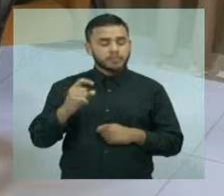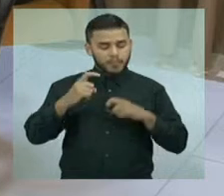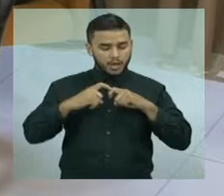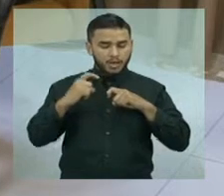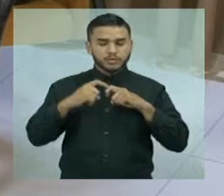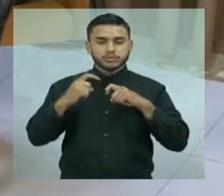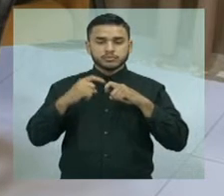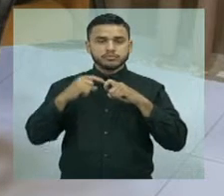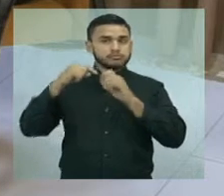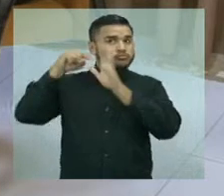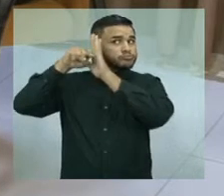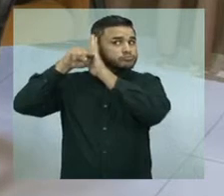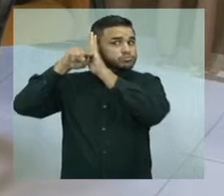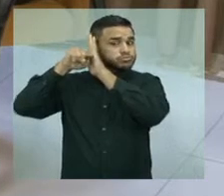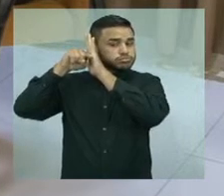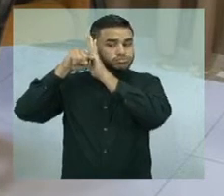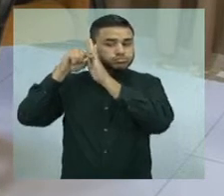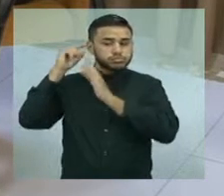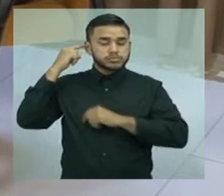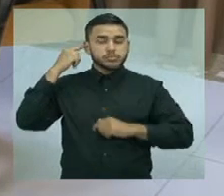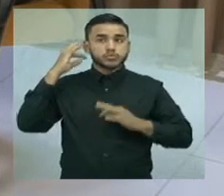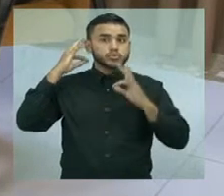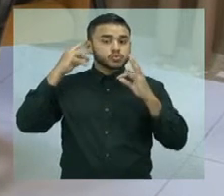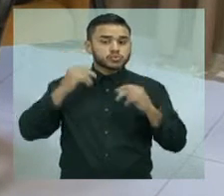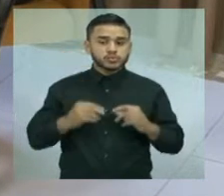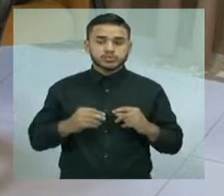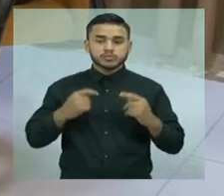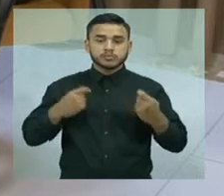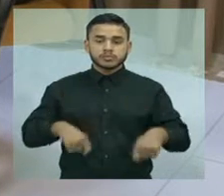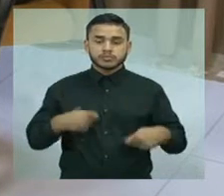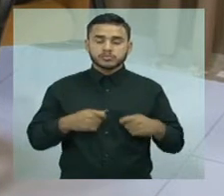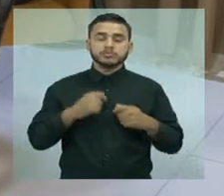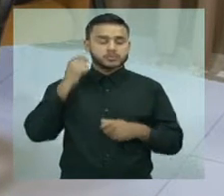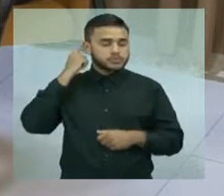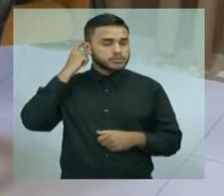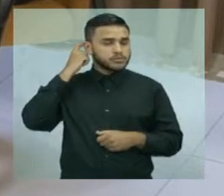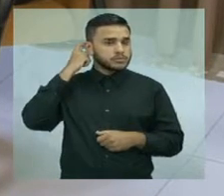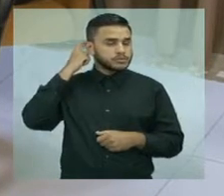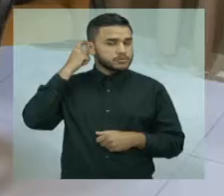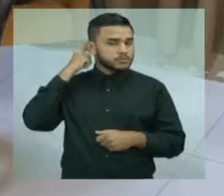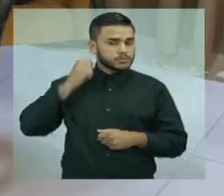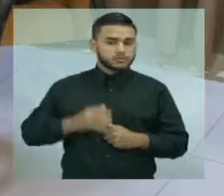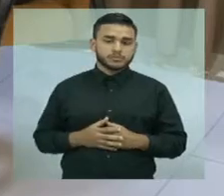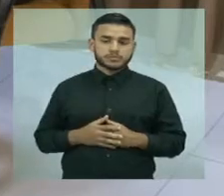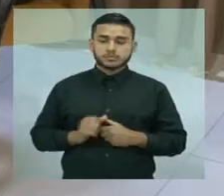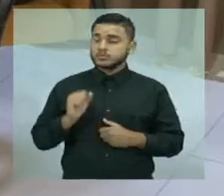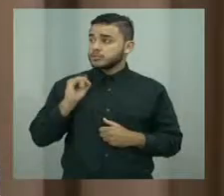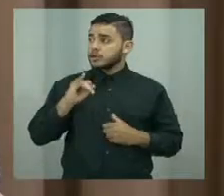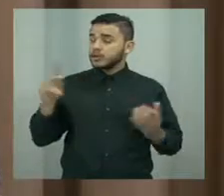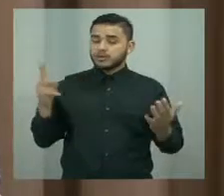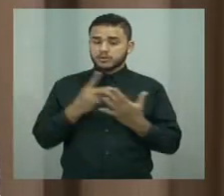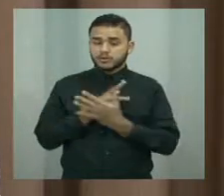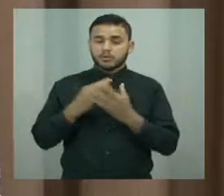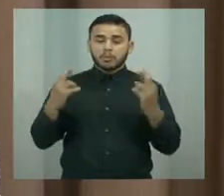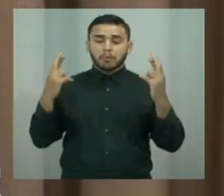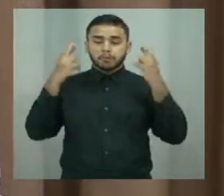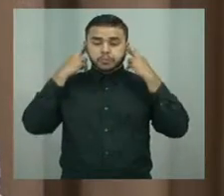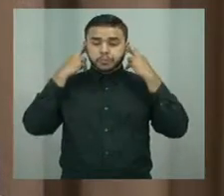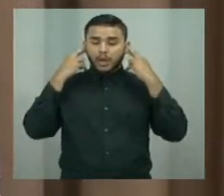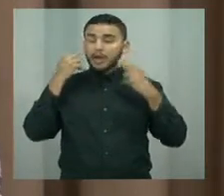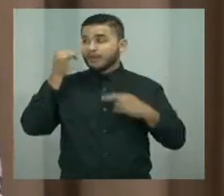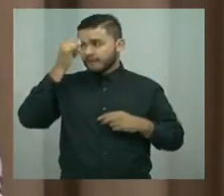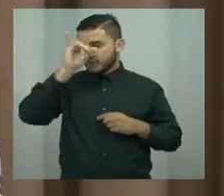vai se comportar, assim, digamos assim, não é uma coisa tão grave, mas ela vai